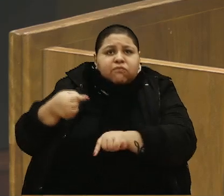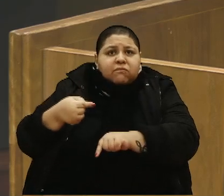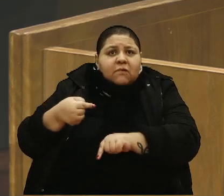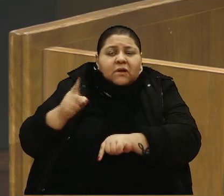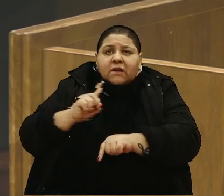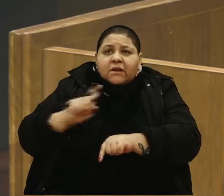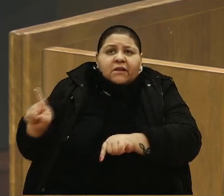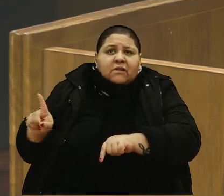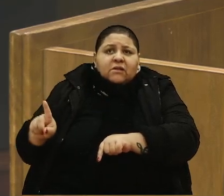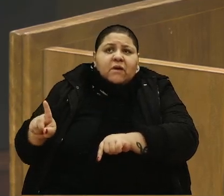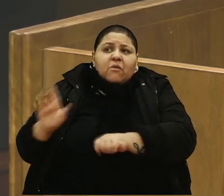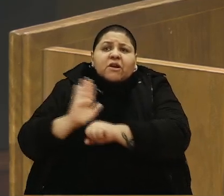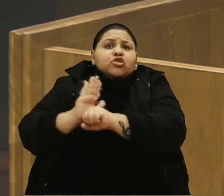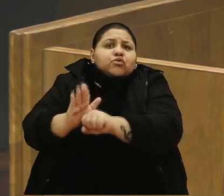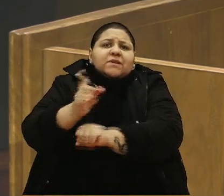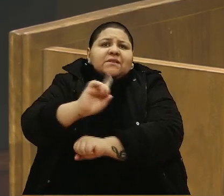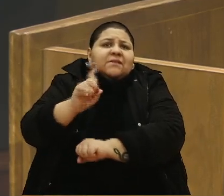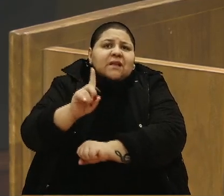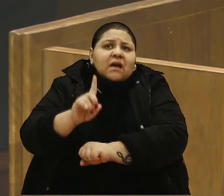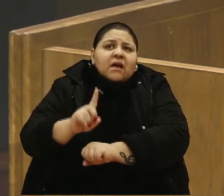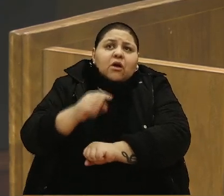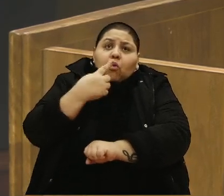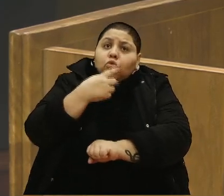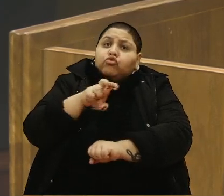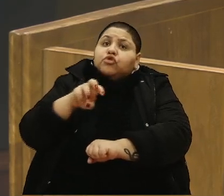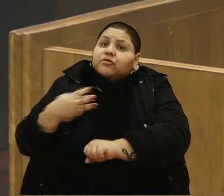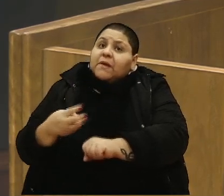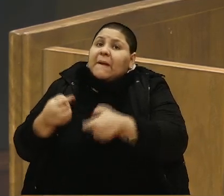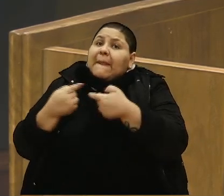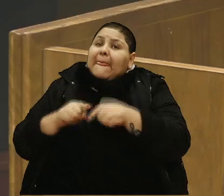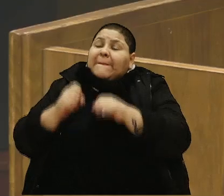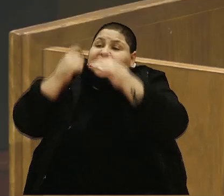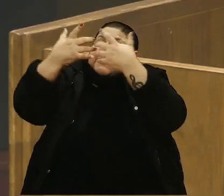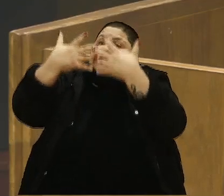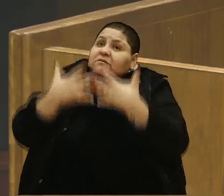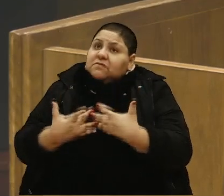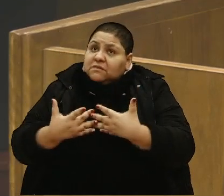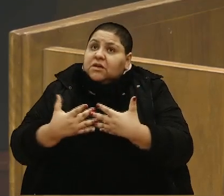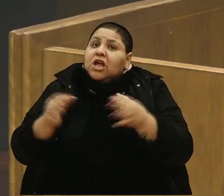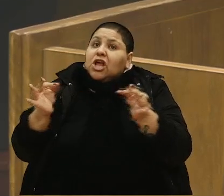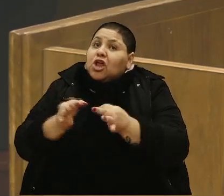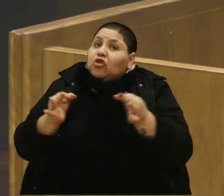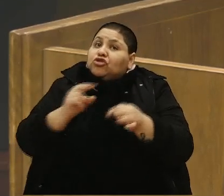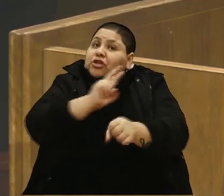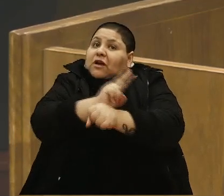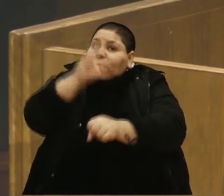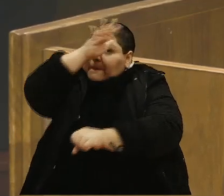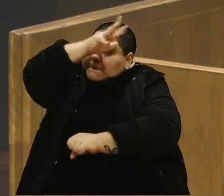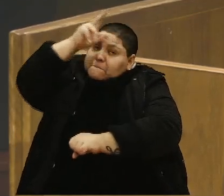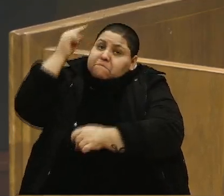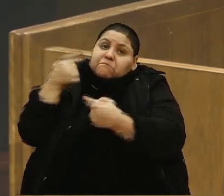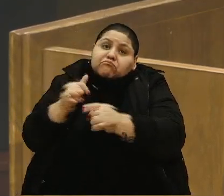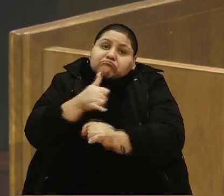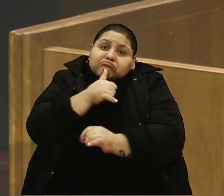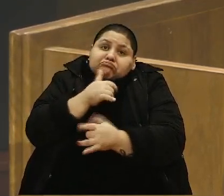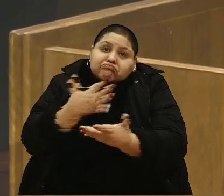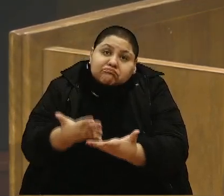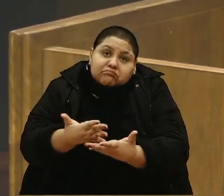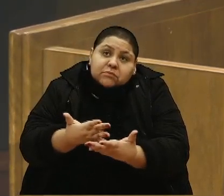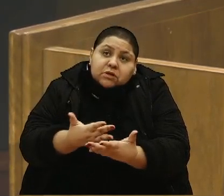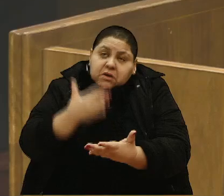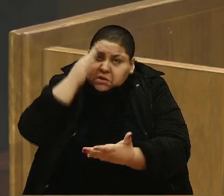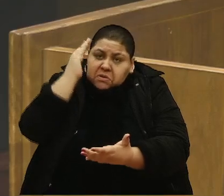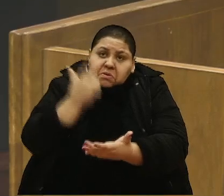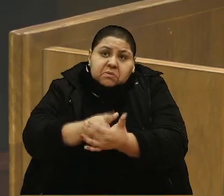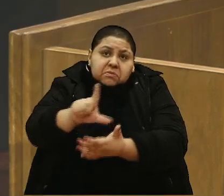para quebrar um galho, não, isso a gente deve fazer um 153, mas era para explicar para ele e elogiar os guardas. Mas uma pena, talvez essa decisão dele